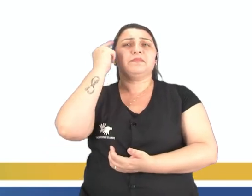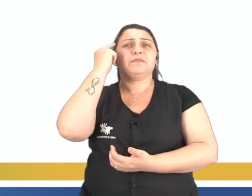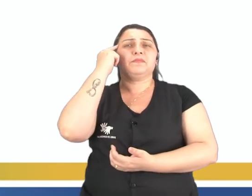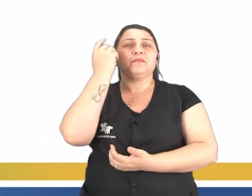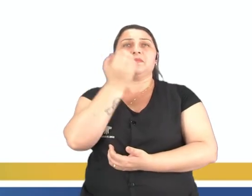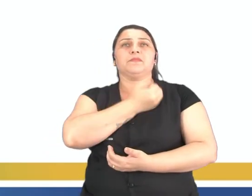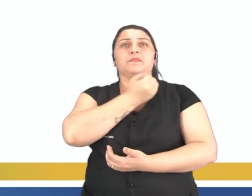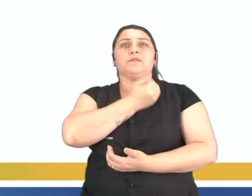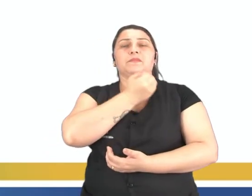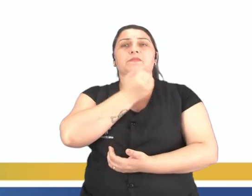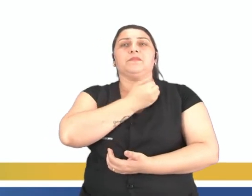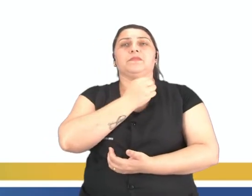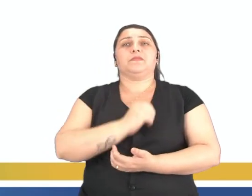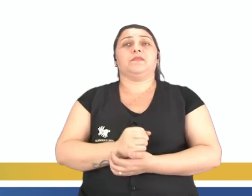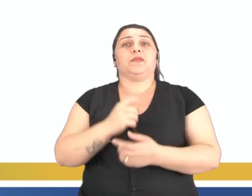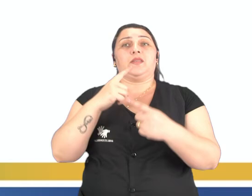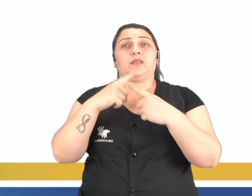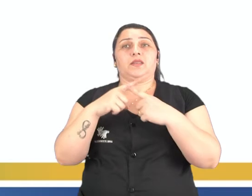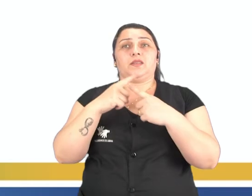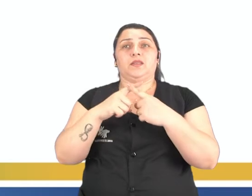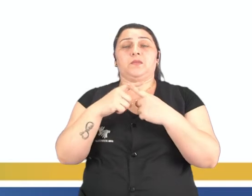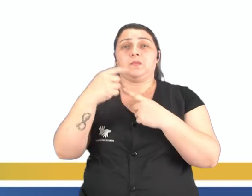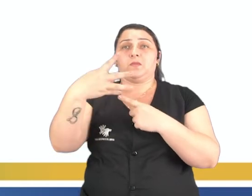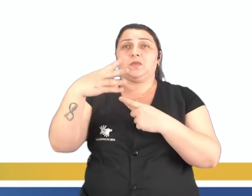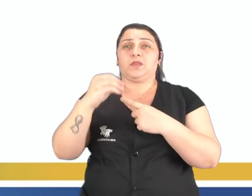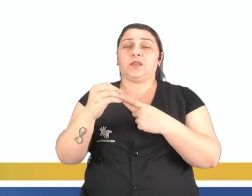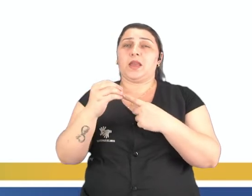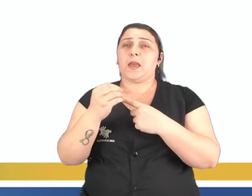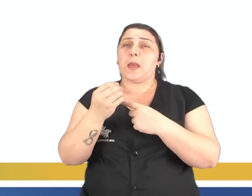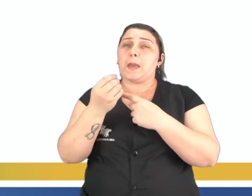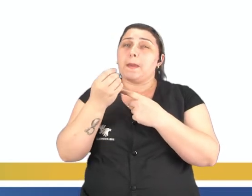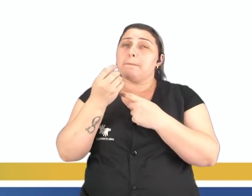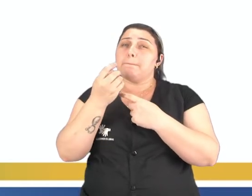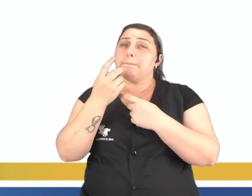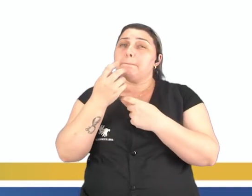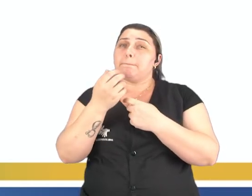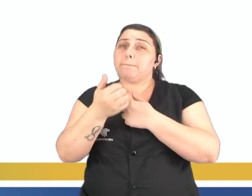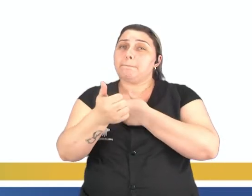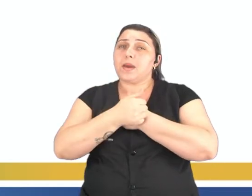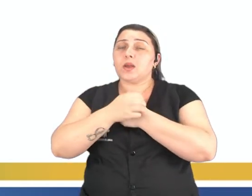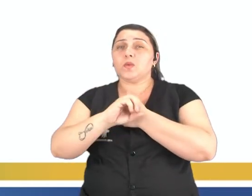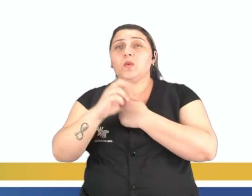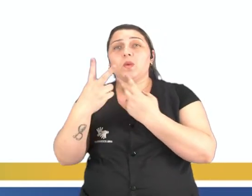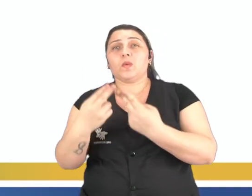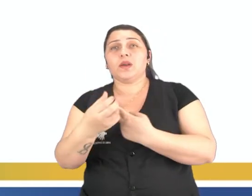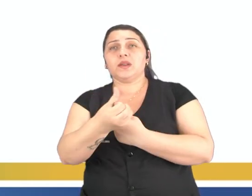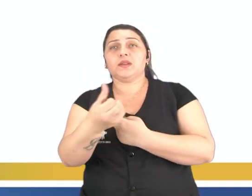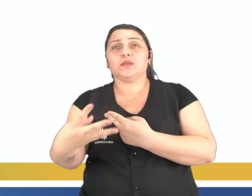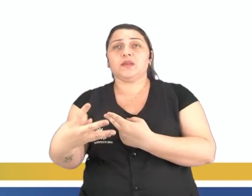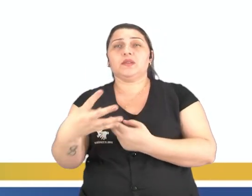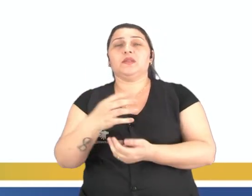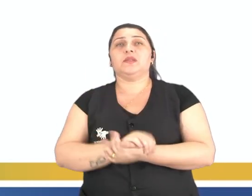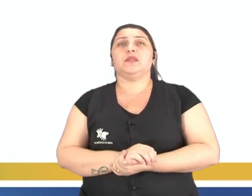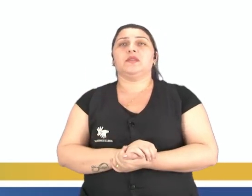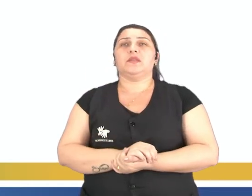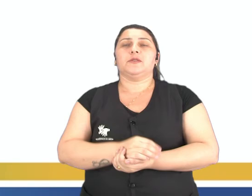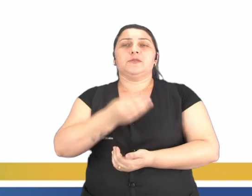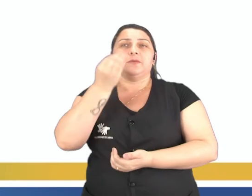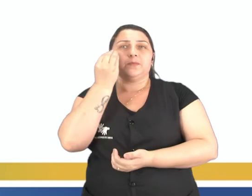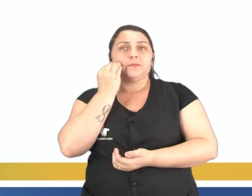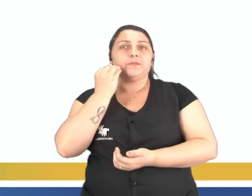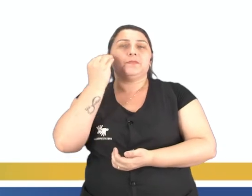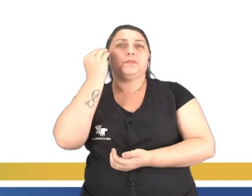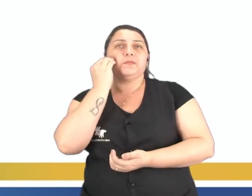número que multiplicado por 40 é próximo ou igual a 64. Vamos testando.